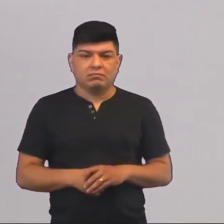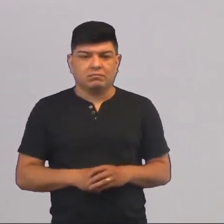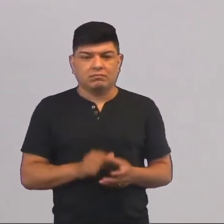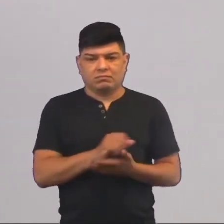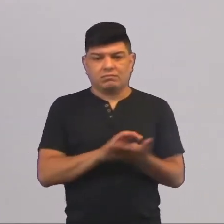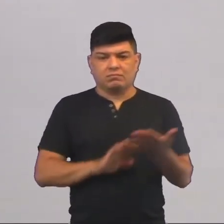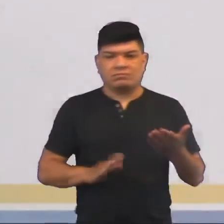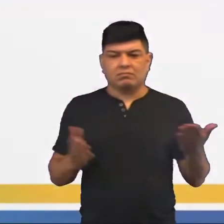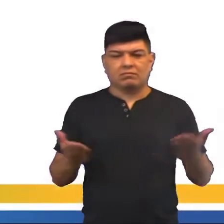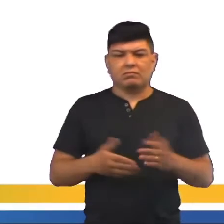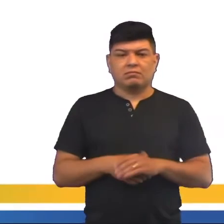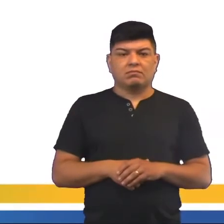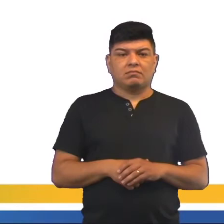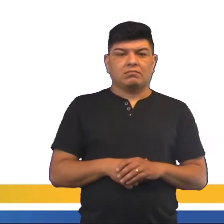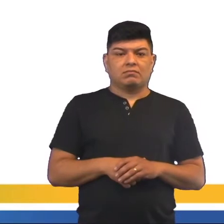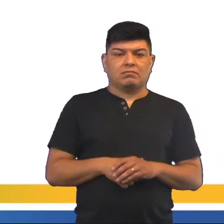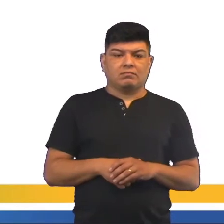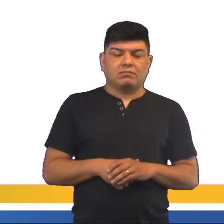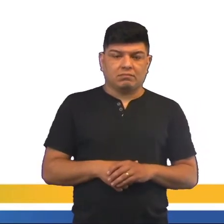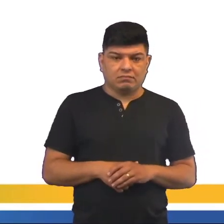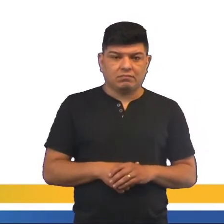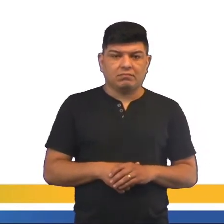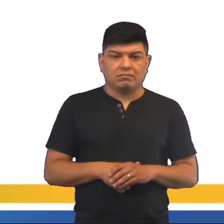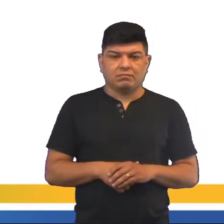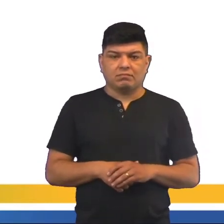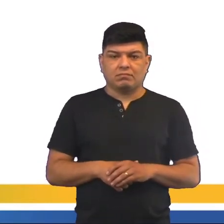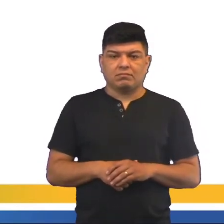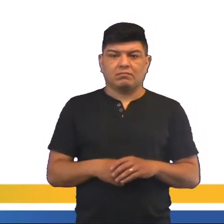nós aprendemos na aula de hoje.